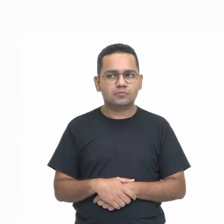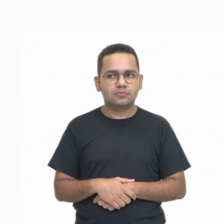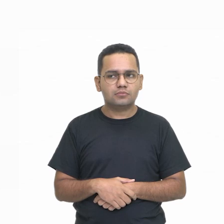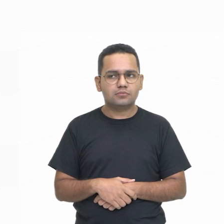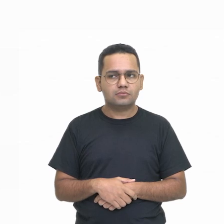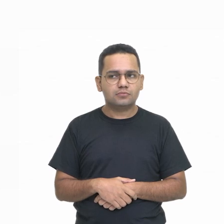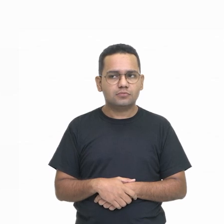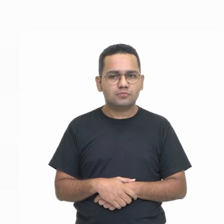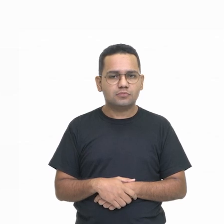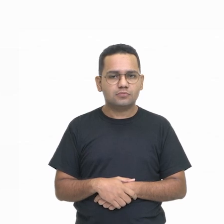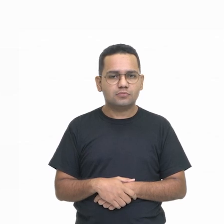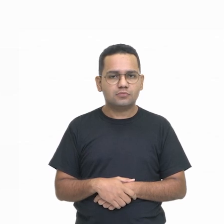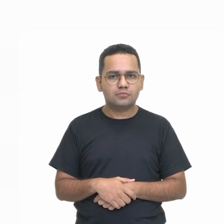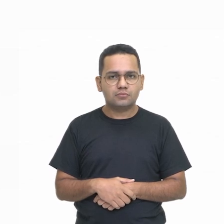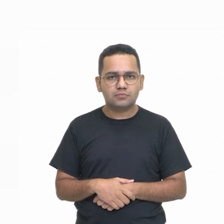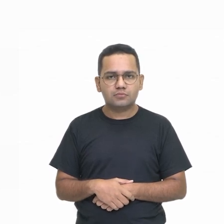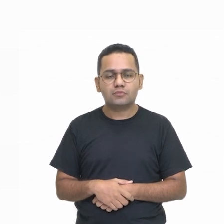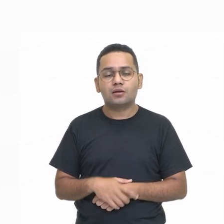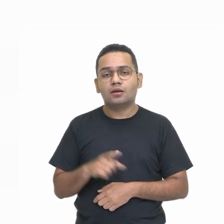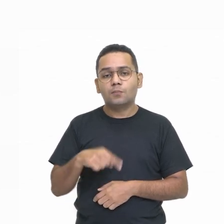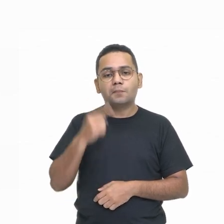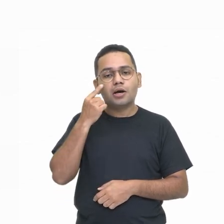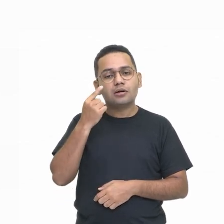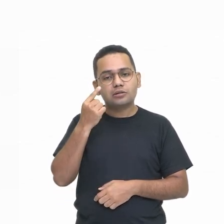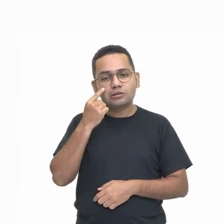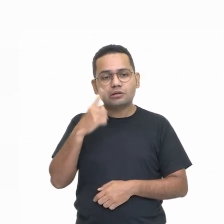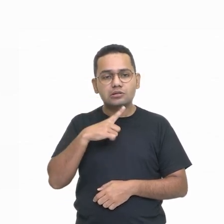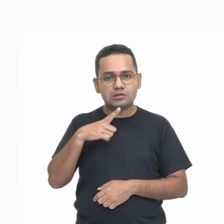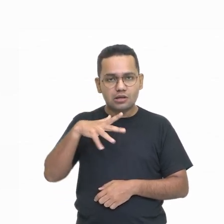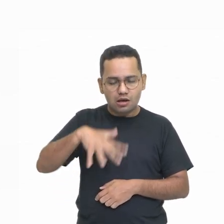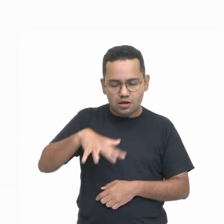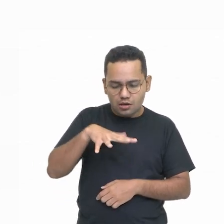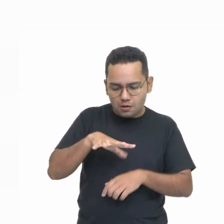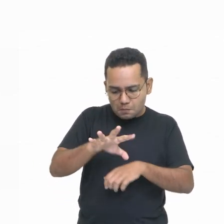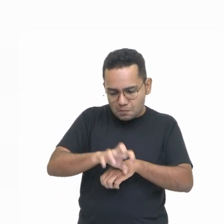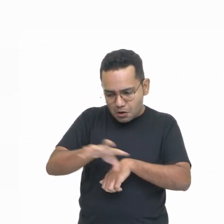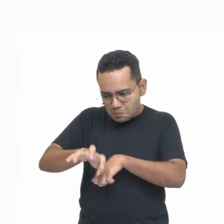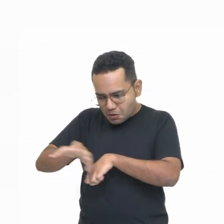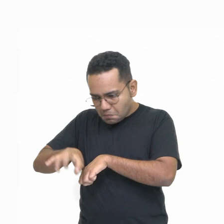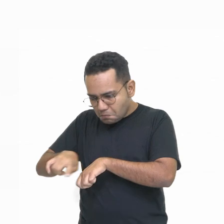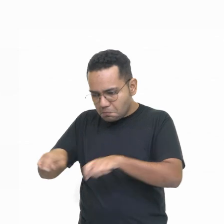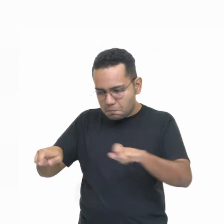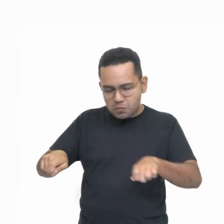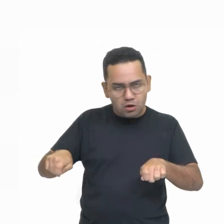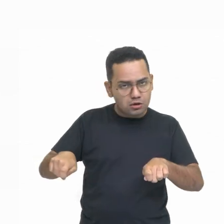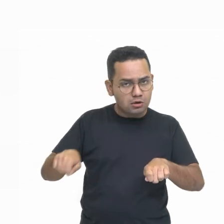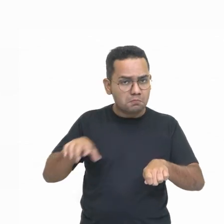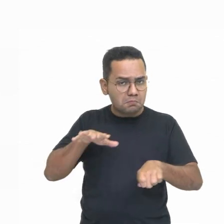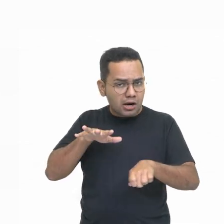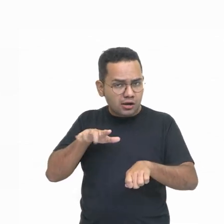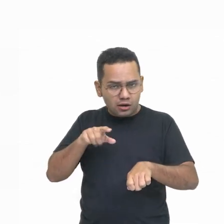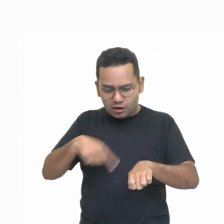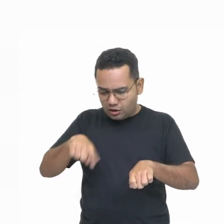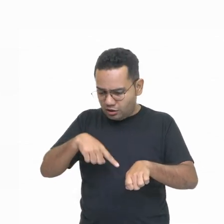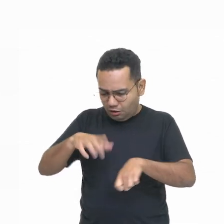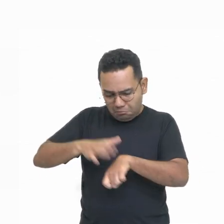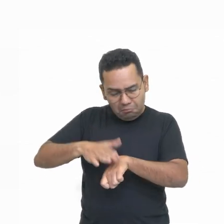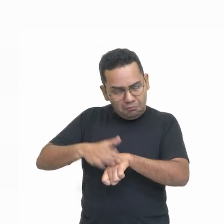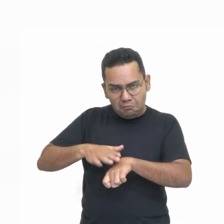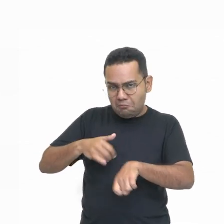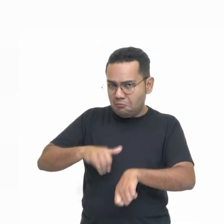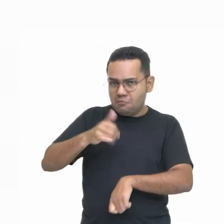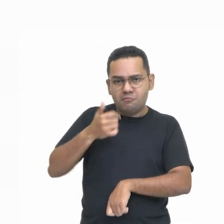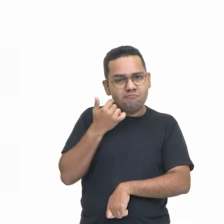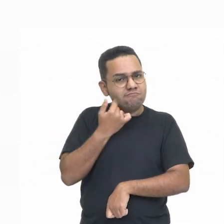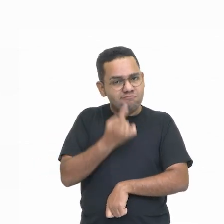de absorver o que tinha no meio, né? Por eles não produzirem o seu